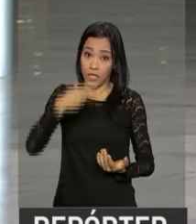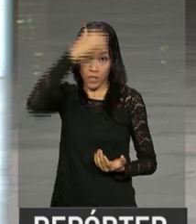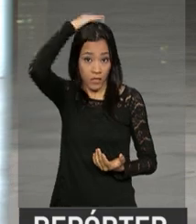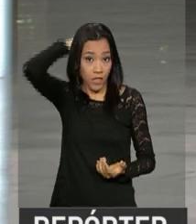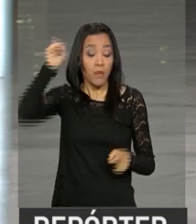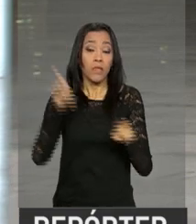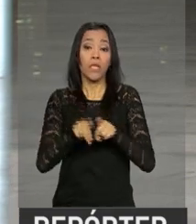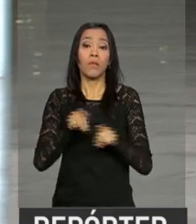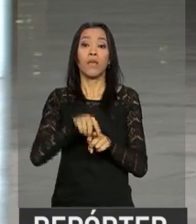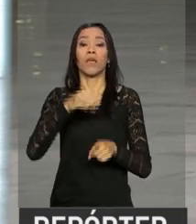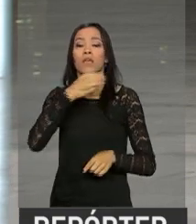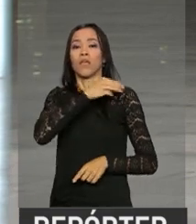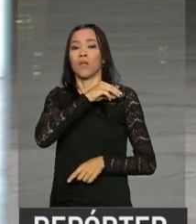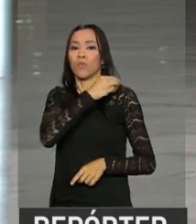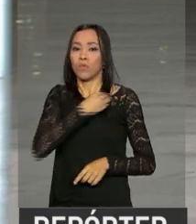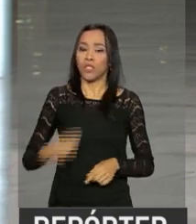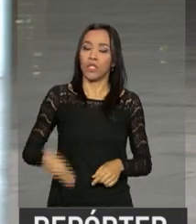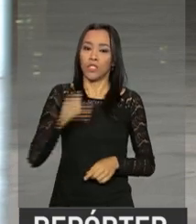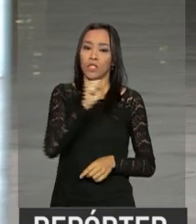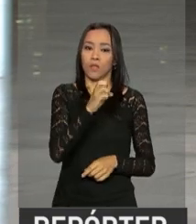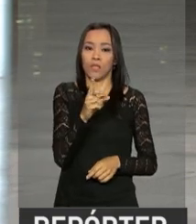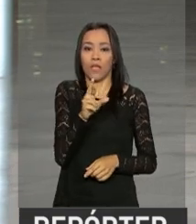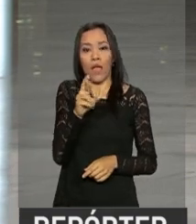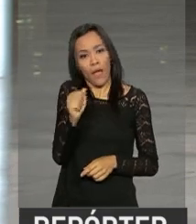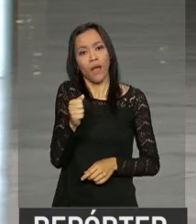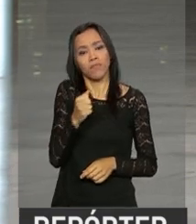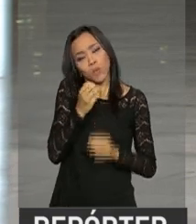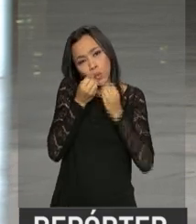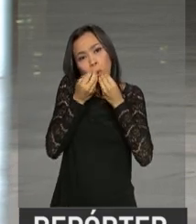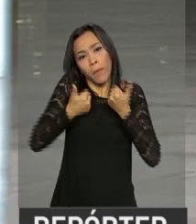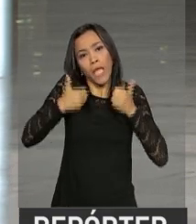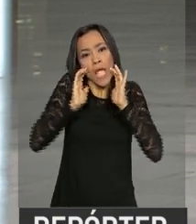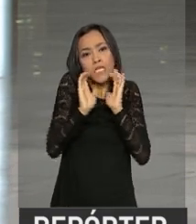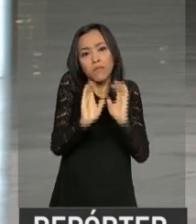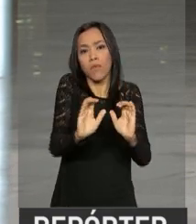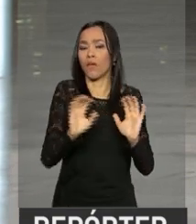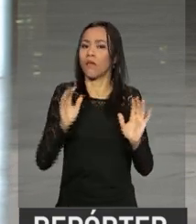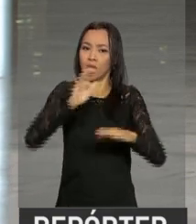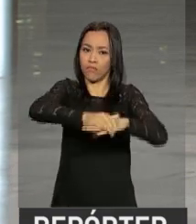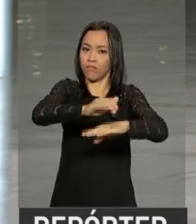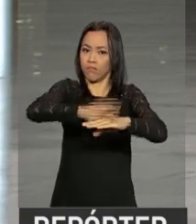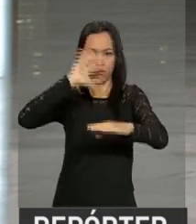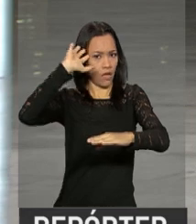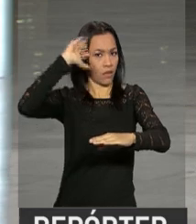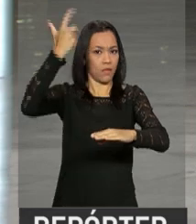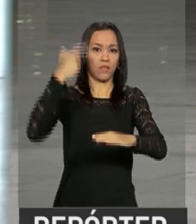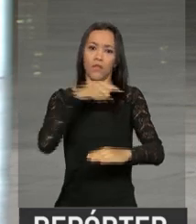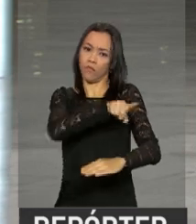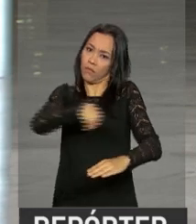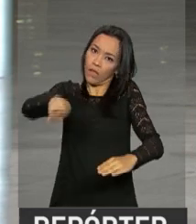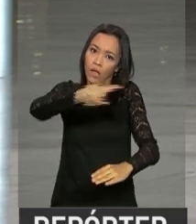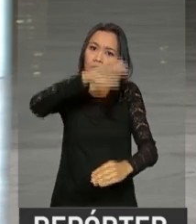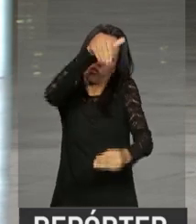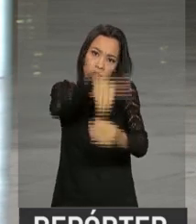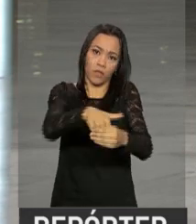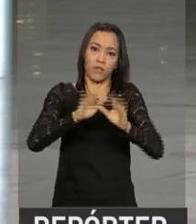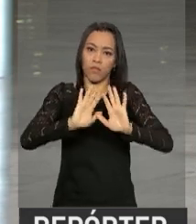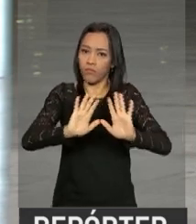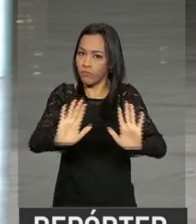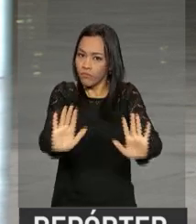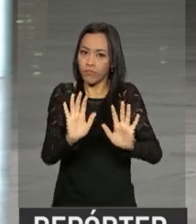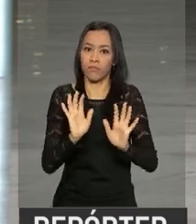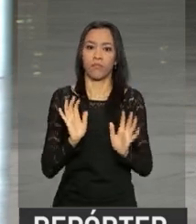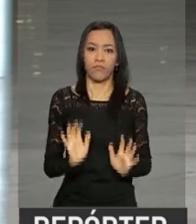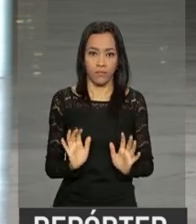respeita a decisão dos colombianos e encerram a nota dizendo que respeitam e reafirmam a decisão,